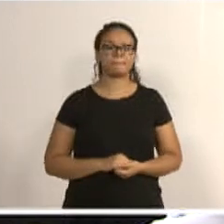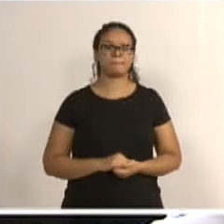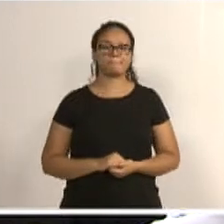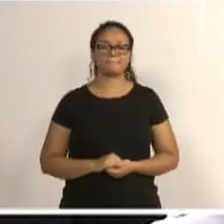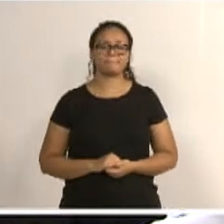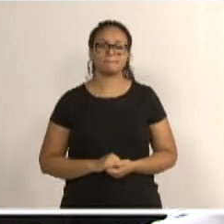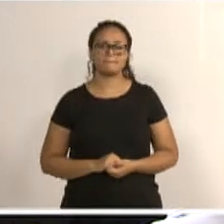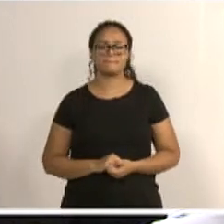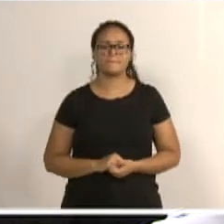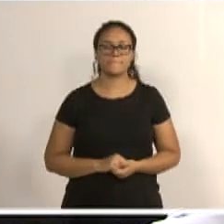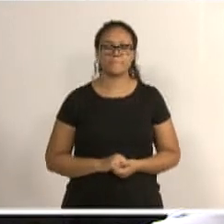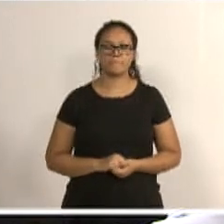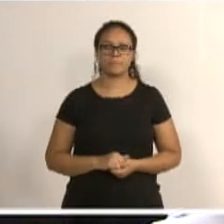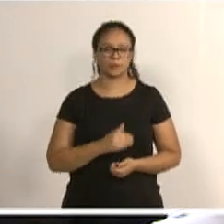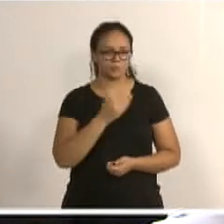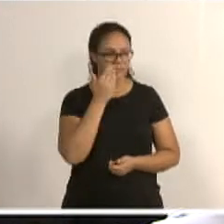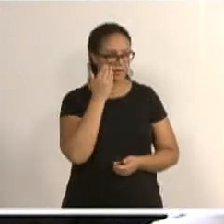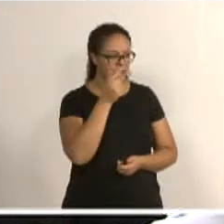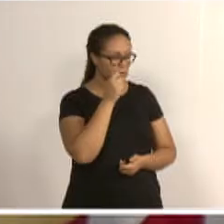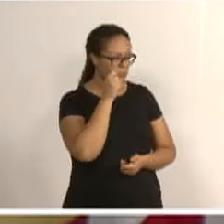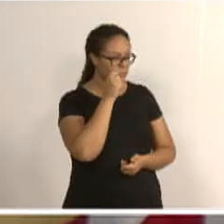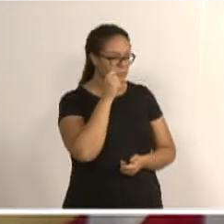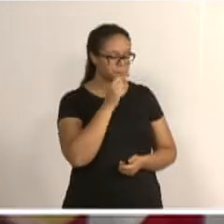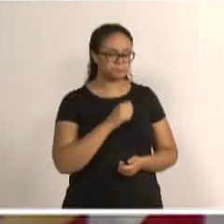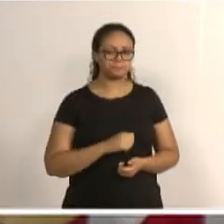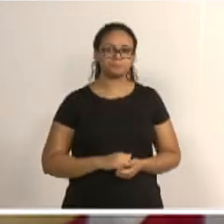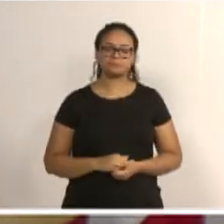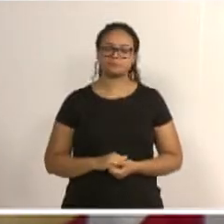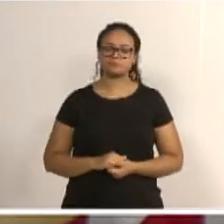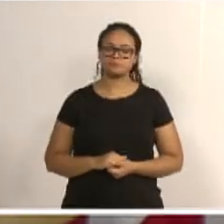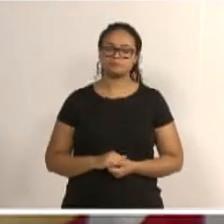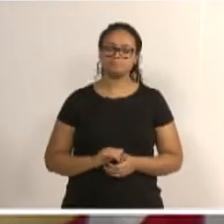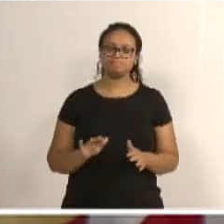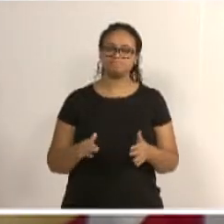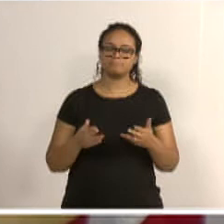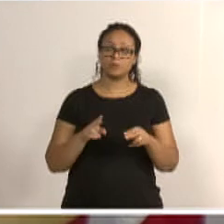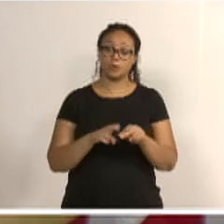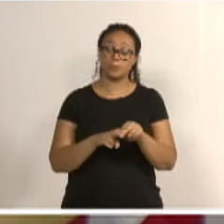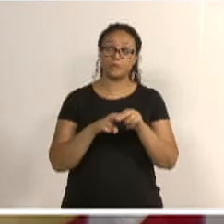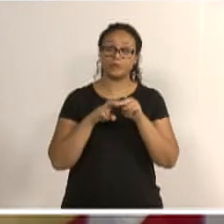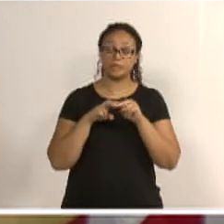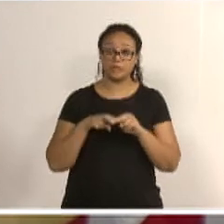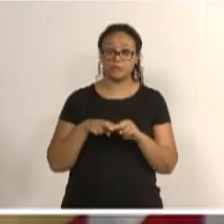aqui. Obrigado, vereador Almir. Justamente por isso